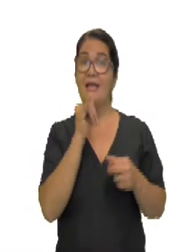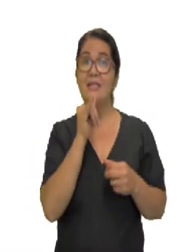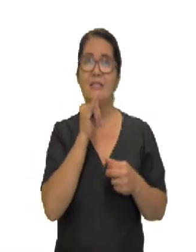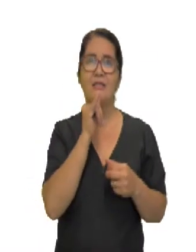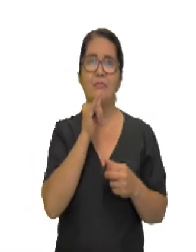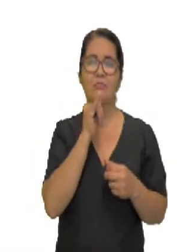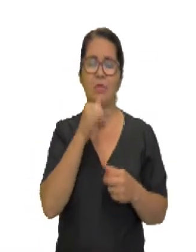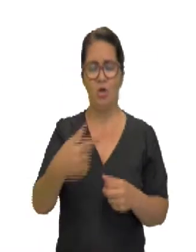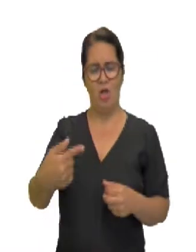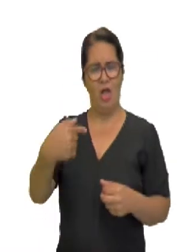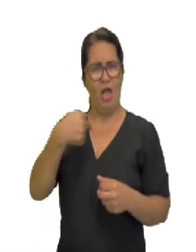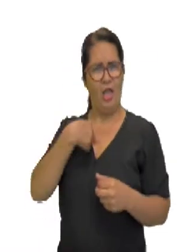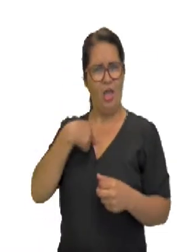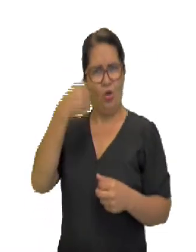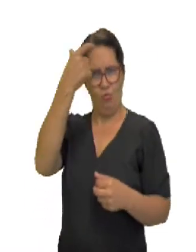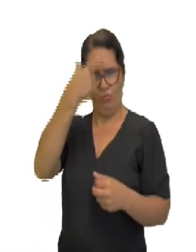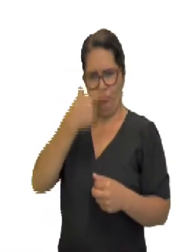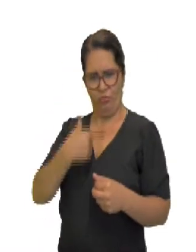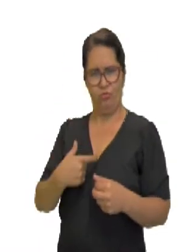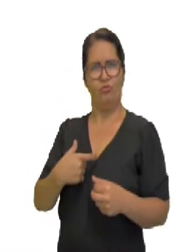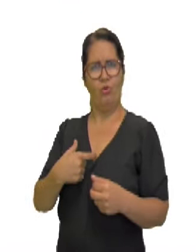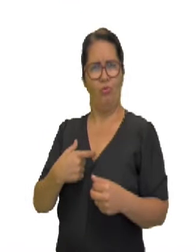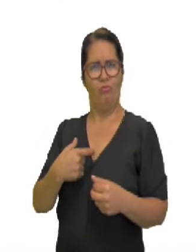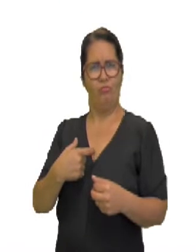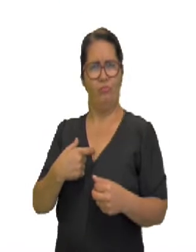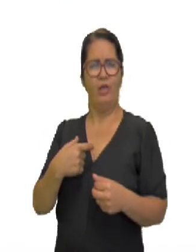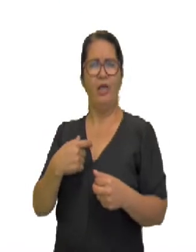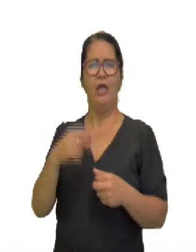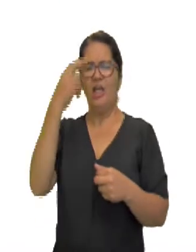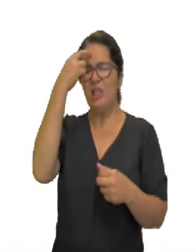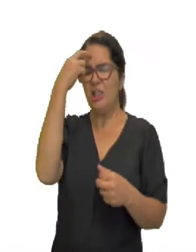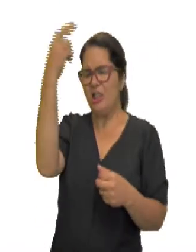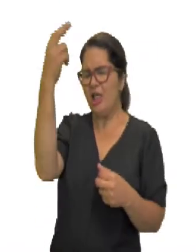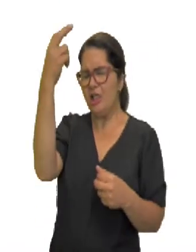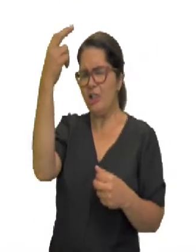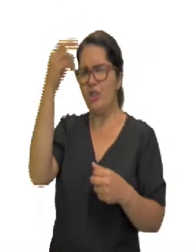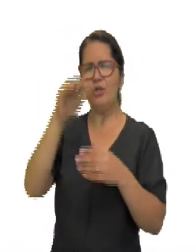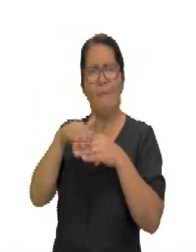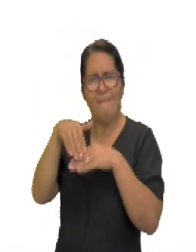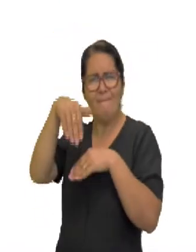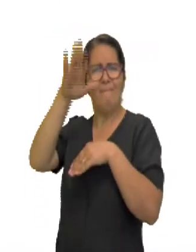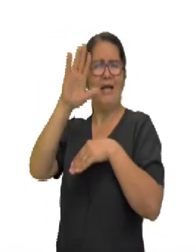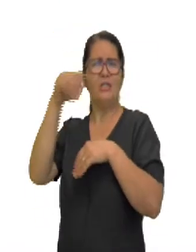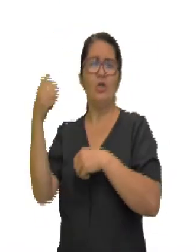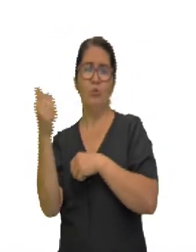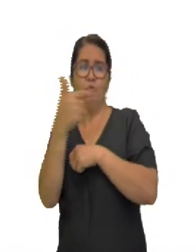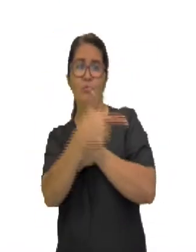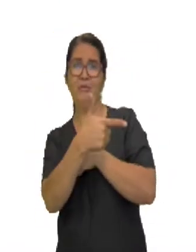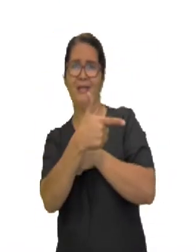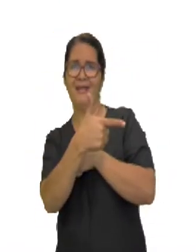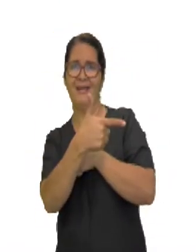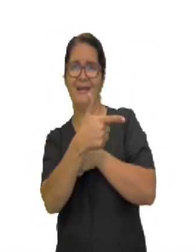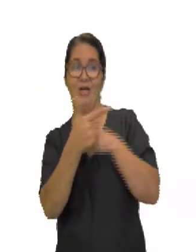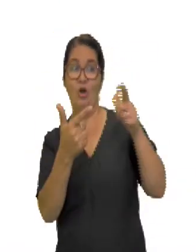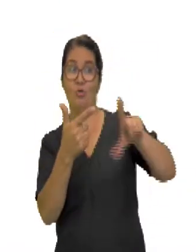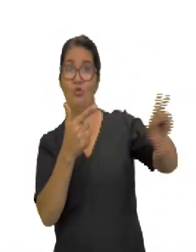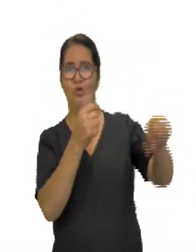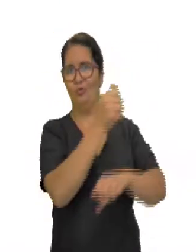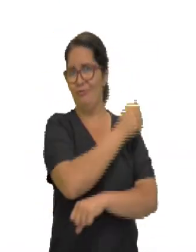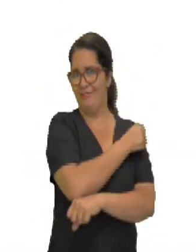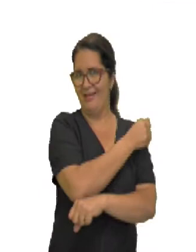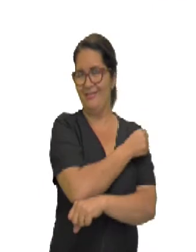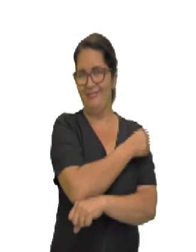eu sou a mais, ele destacou com relação àquele grupo que é a turma. Você é